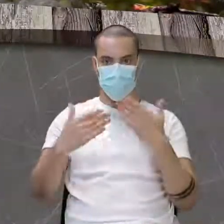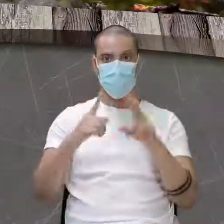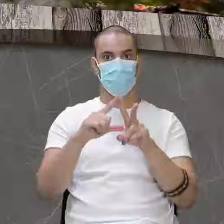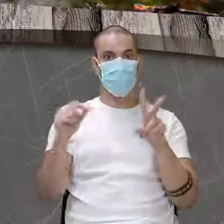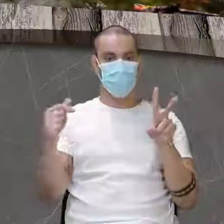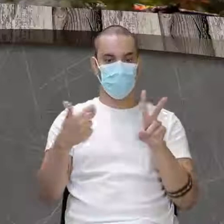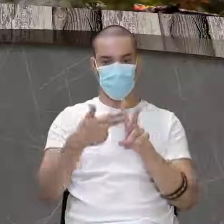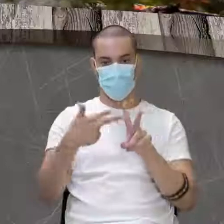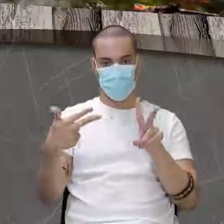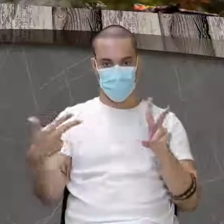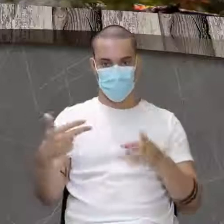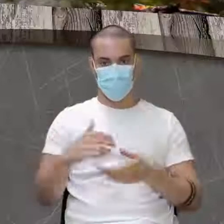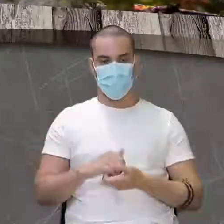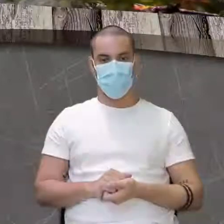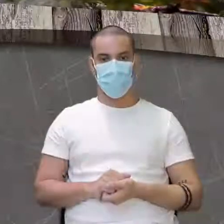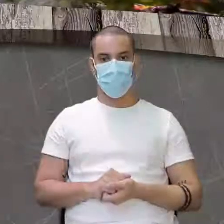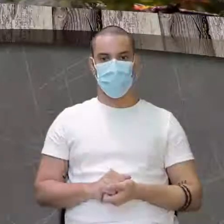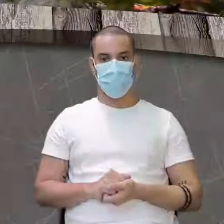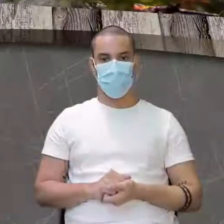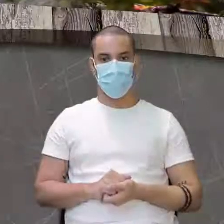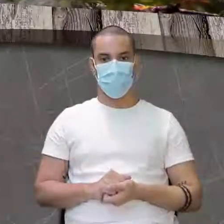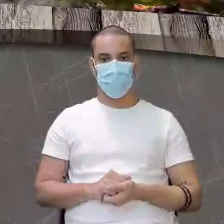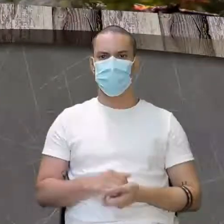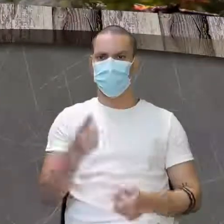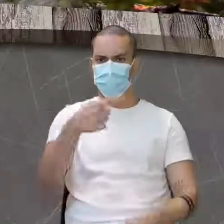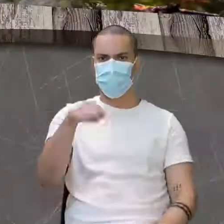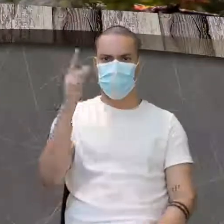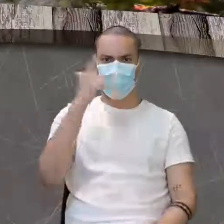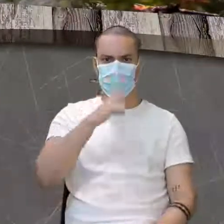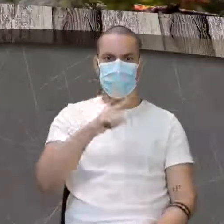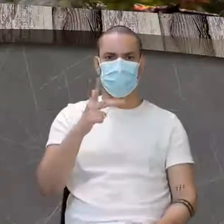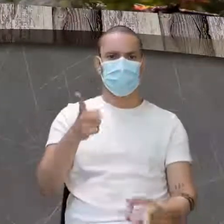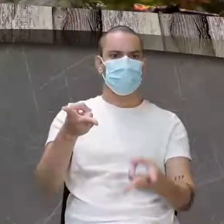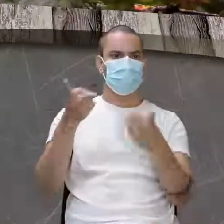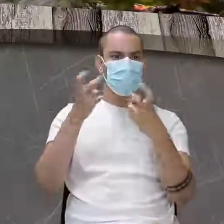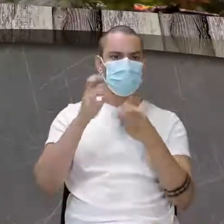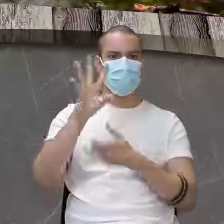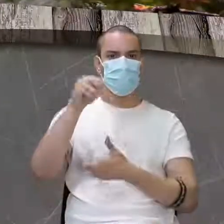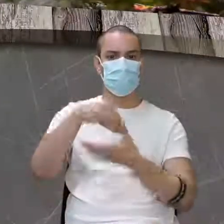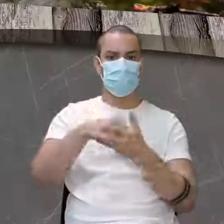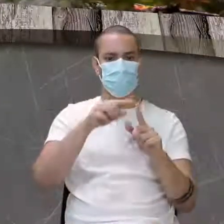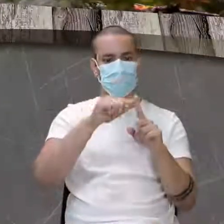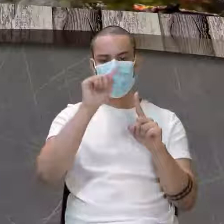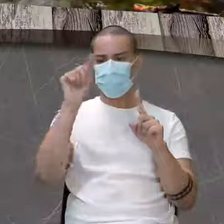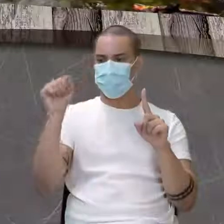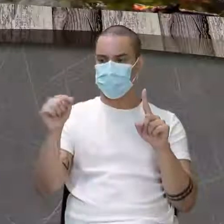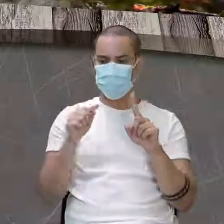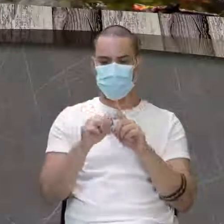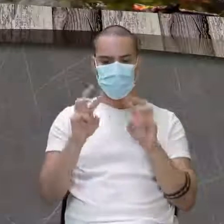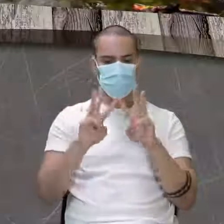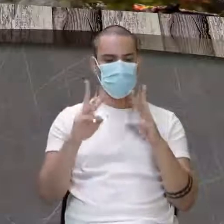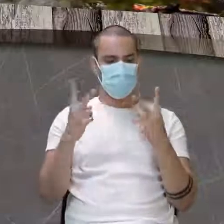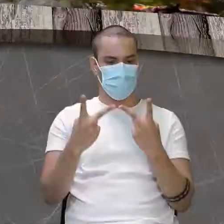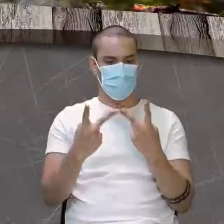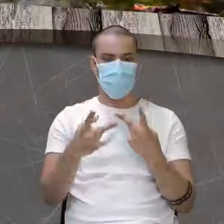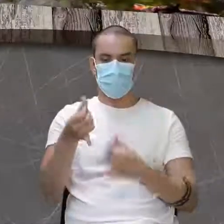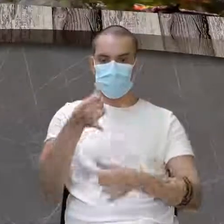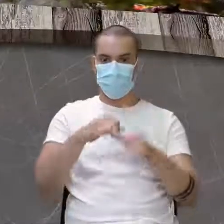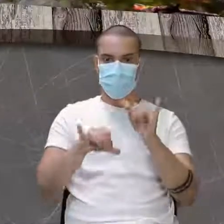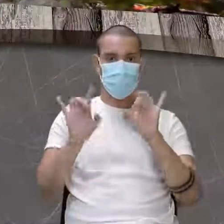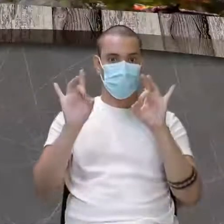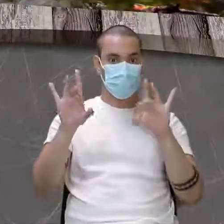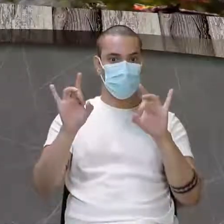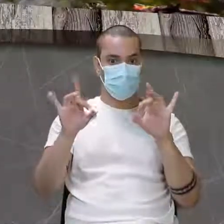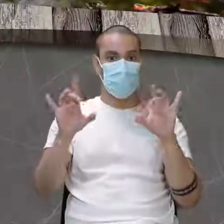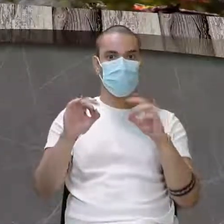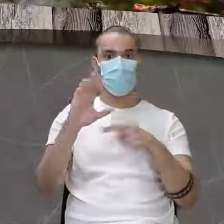vegetais, tá? Então, vocês conseguem perceber que essa ciclagem de matéria, esses elementos químicos,